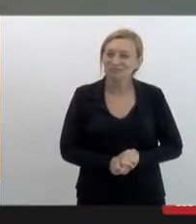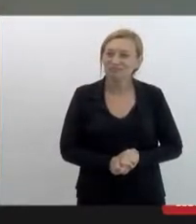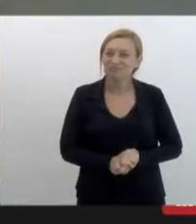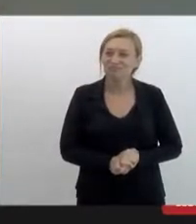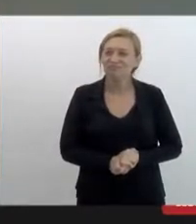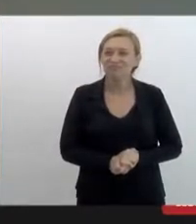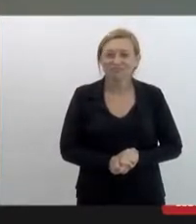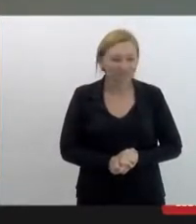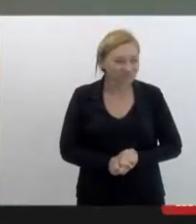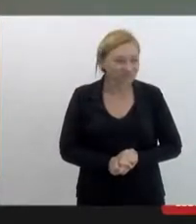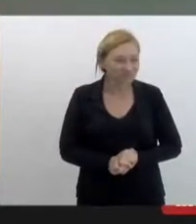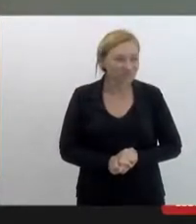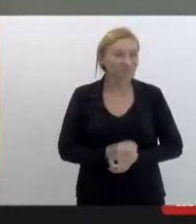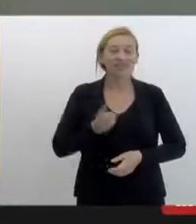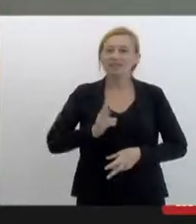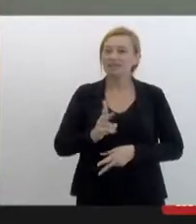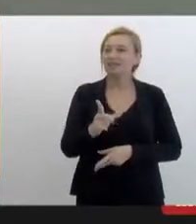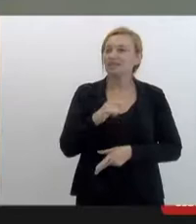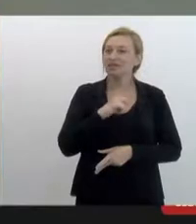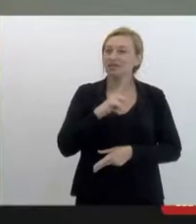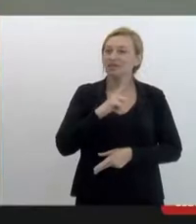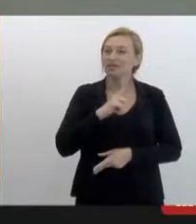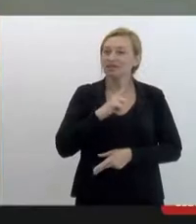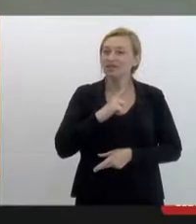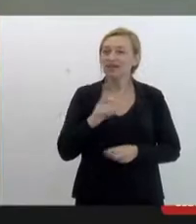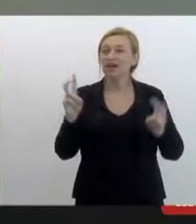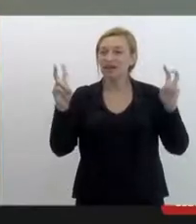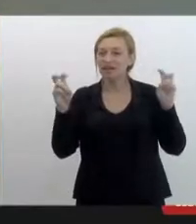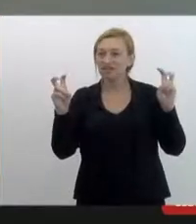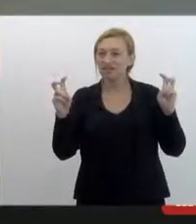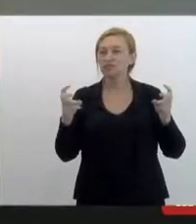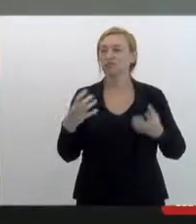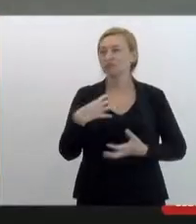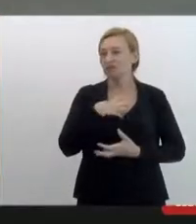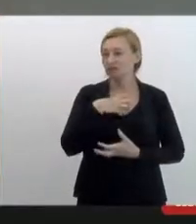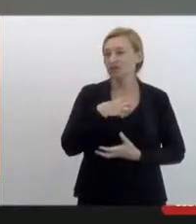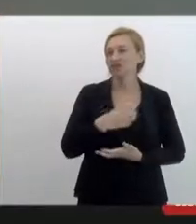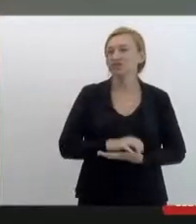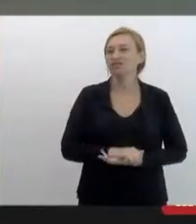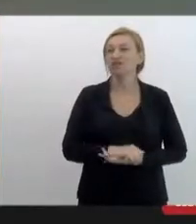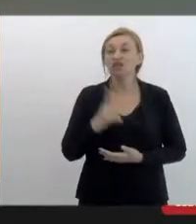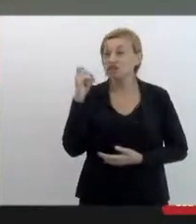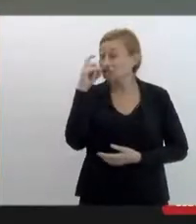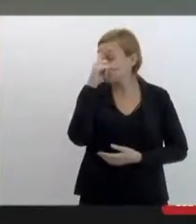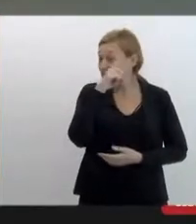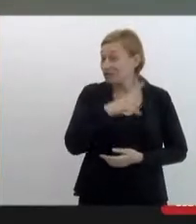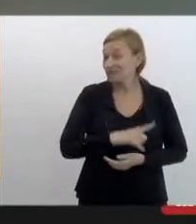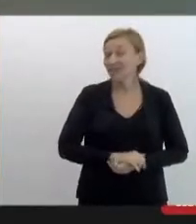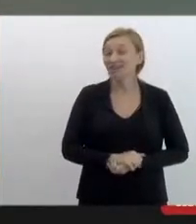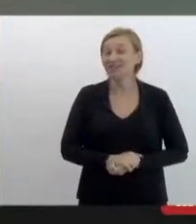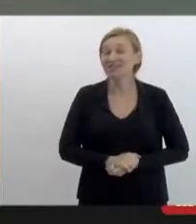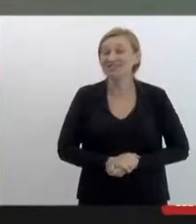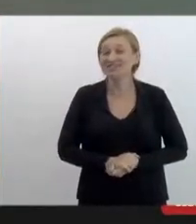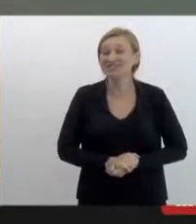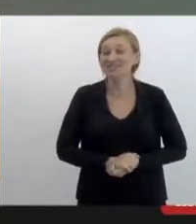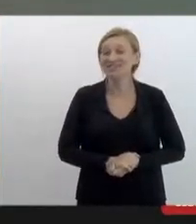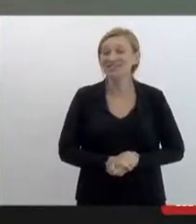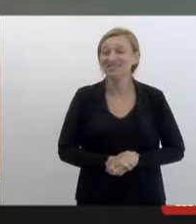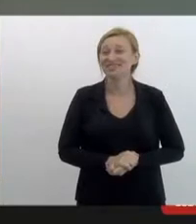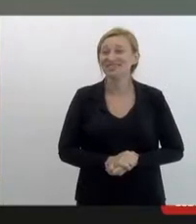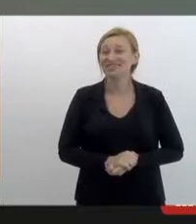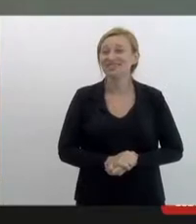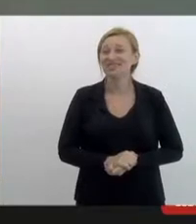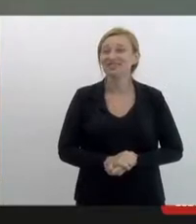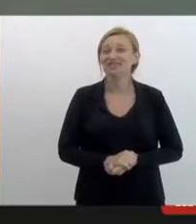essa sugestão de sempre que houver situações nesse sentido, dificuldade de fiscalização por conta de omissão